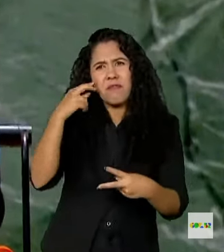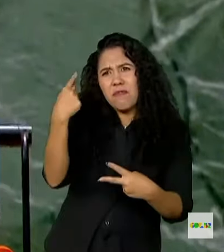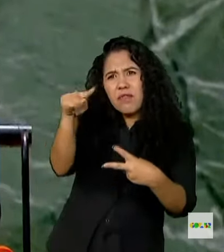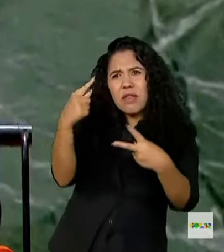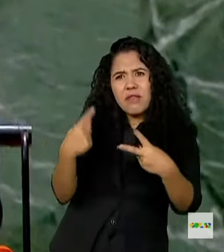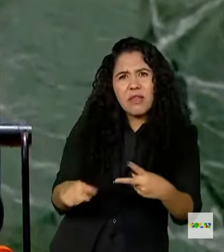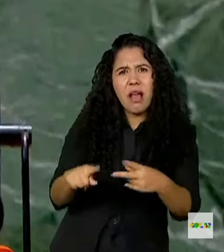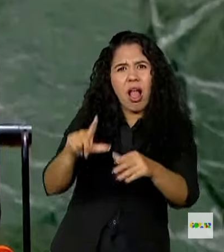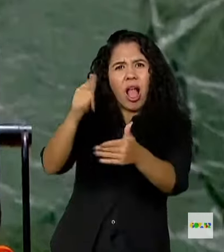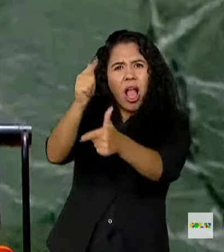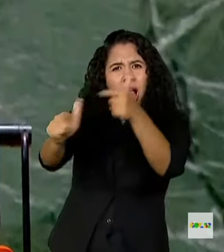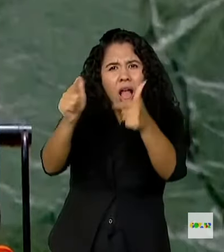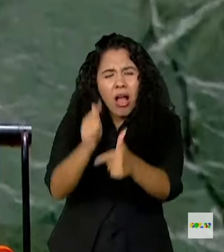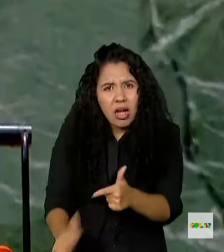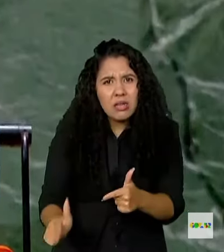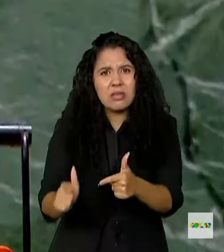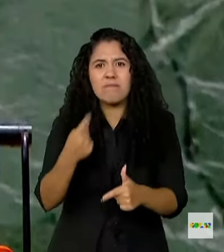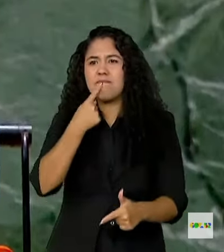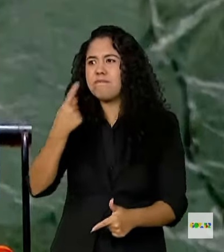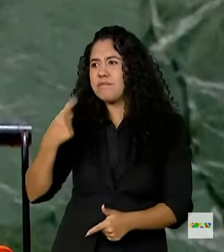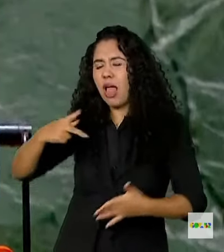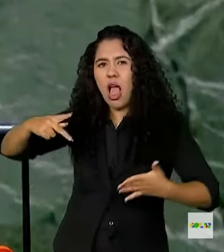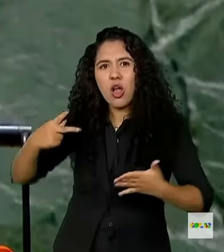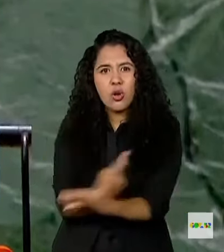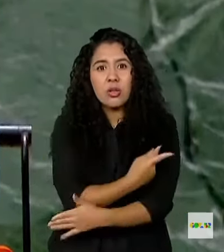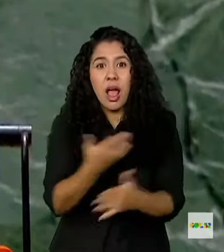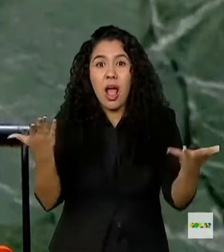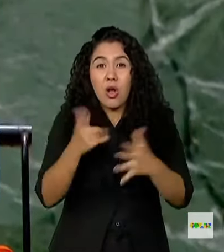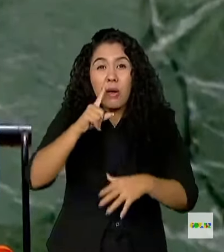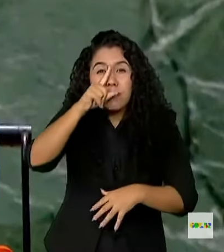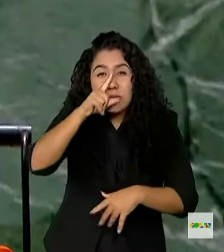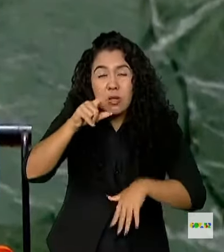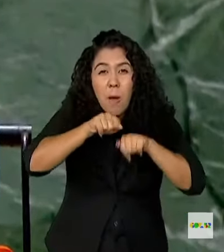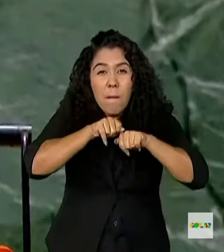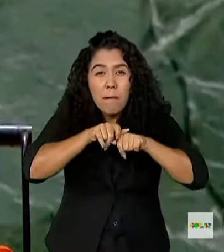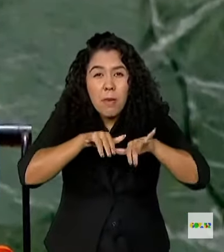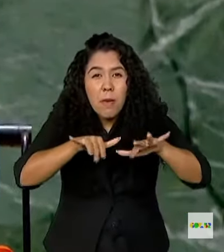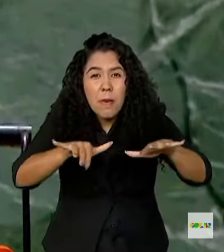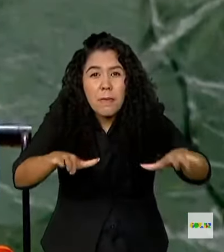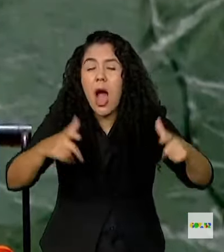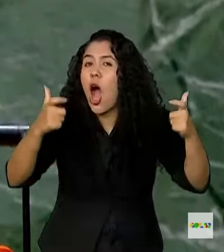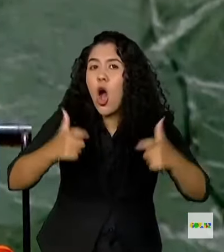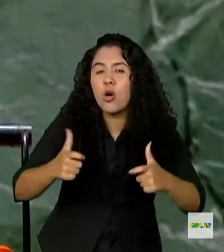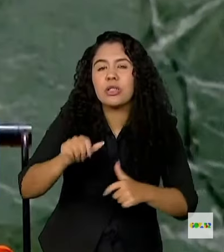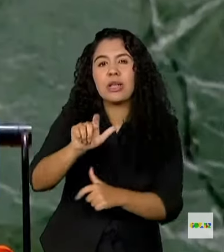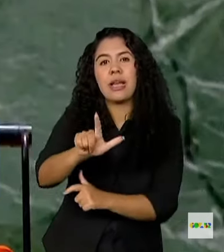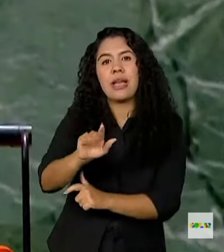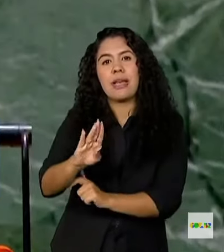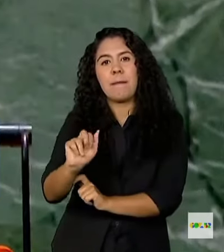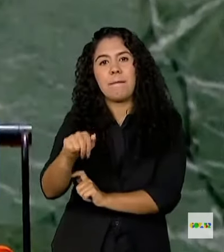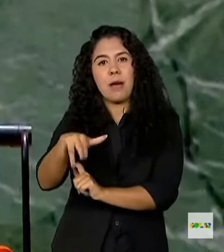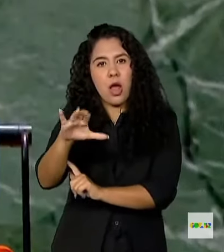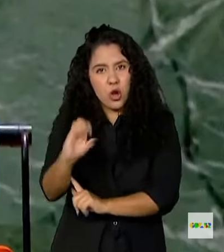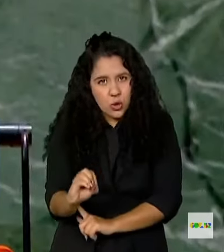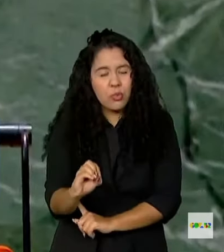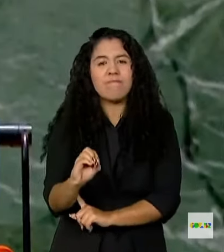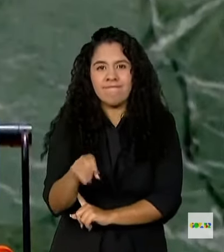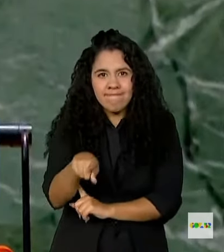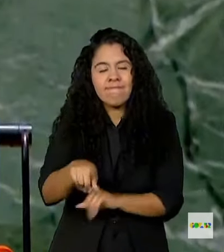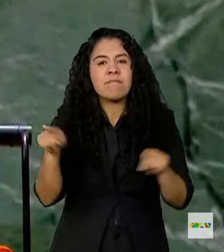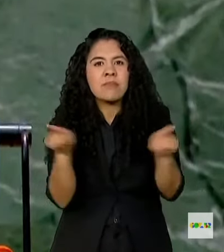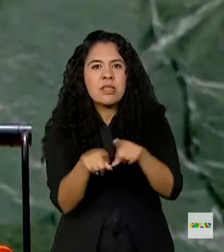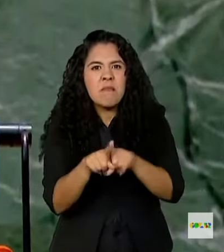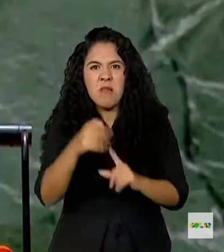história recente e que agora se expande perigosamente para o Líbano. O que começou como ação terrorista